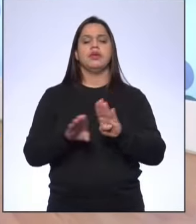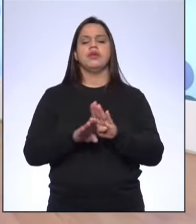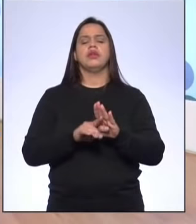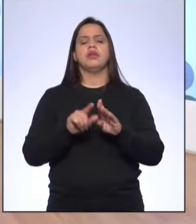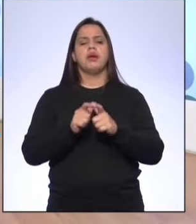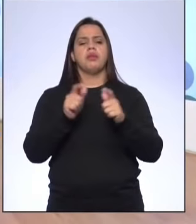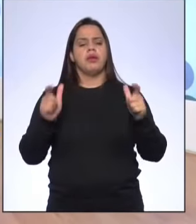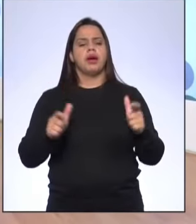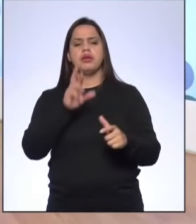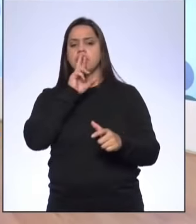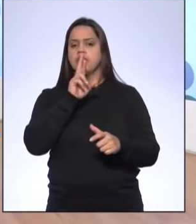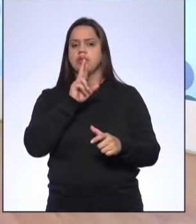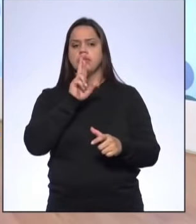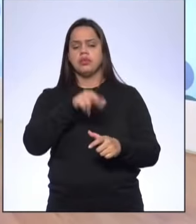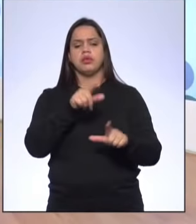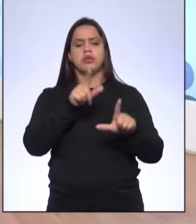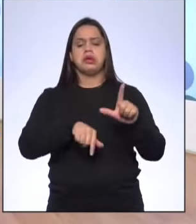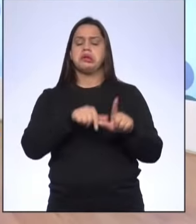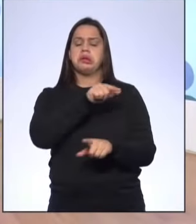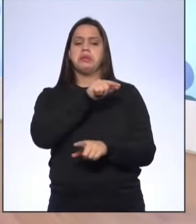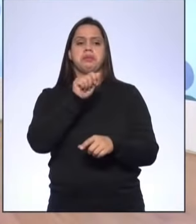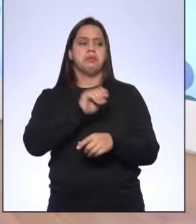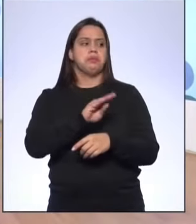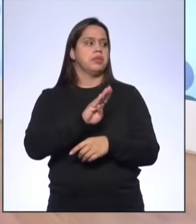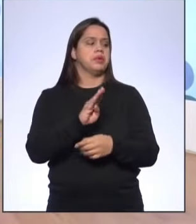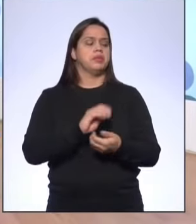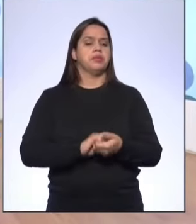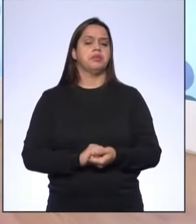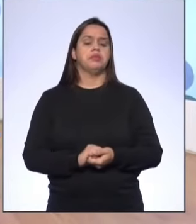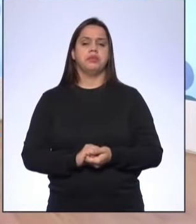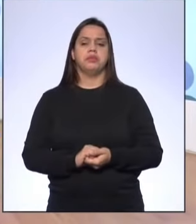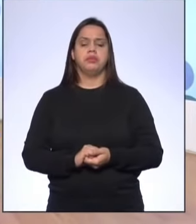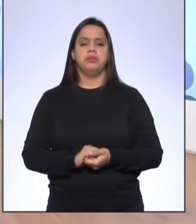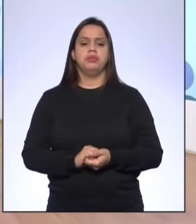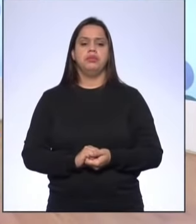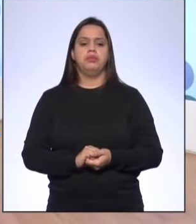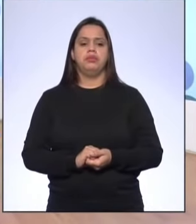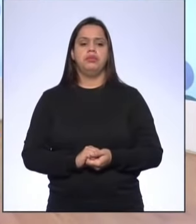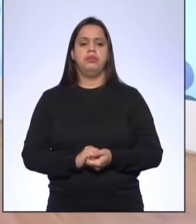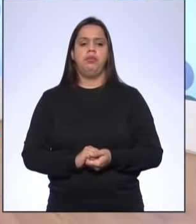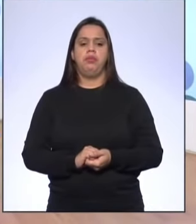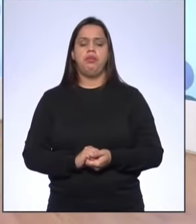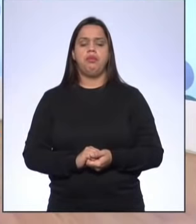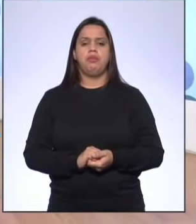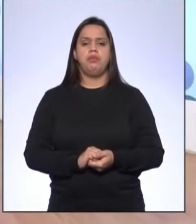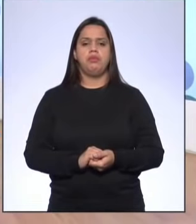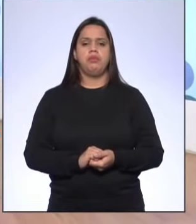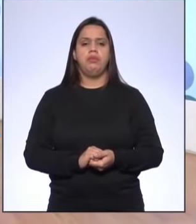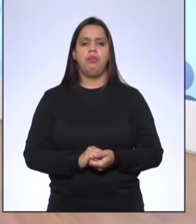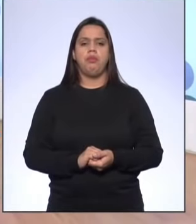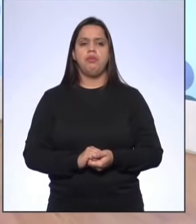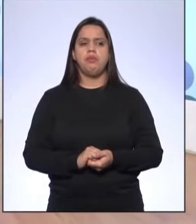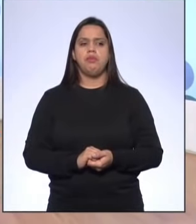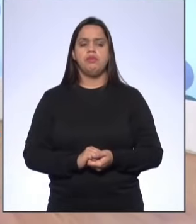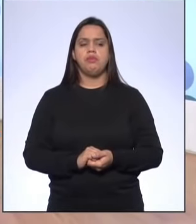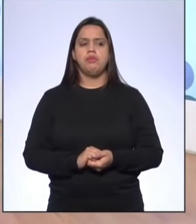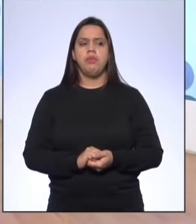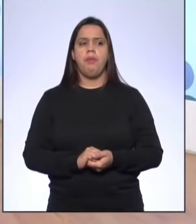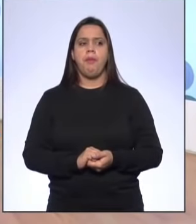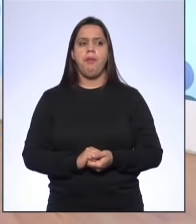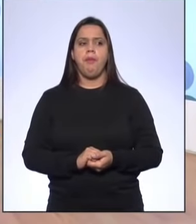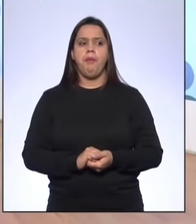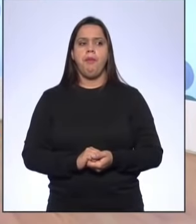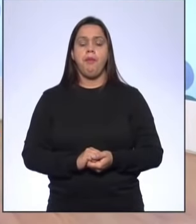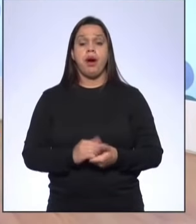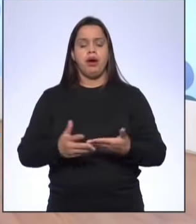b eduarda maria tá indo de letra b de trickster der der der deixou agora